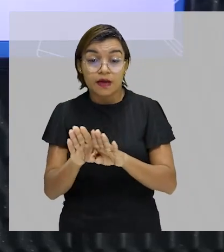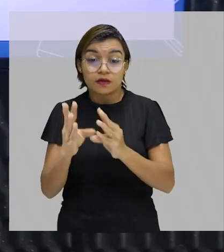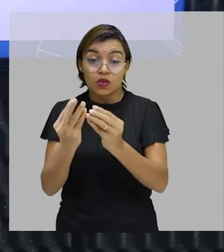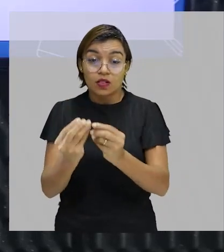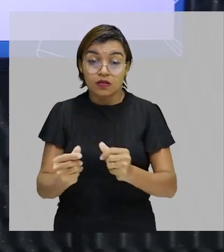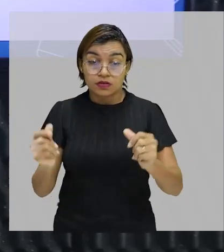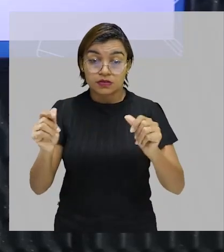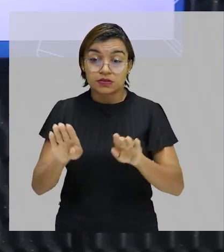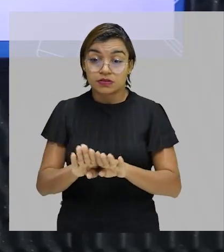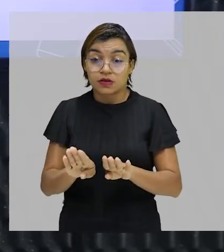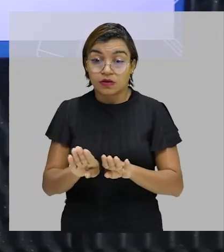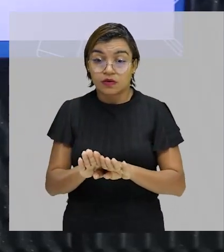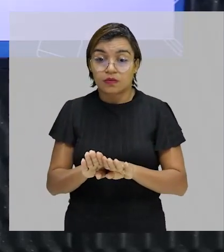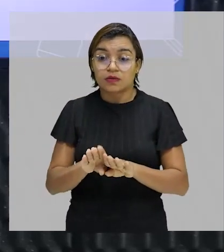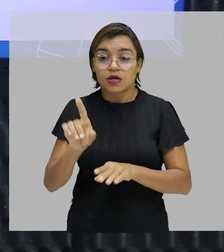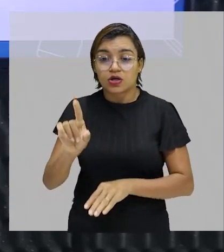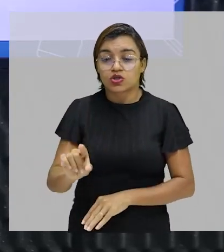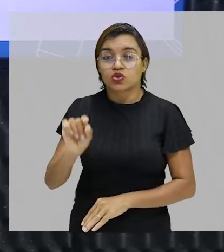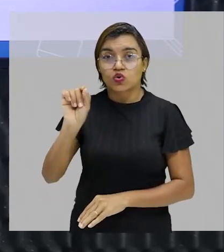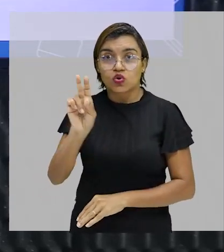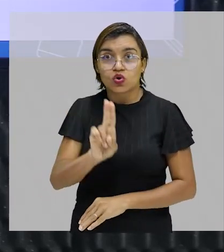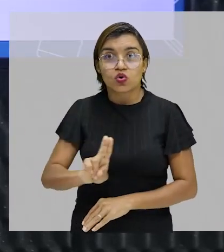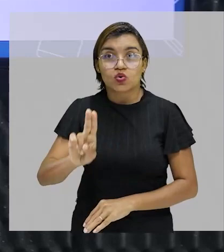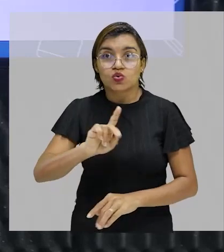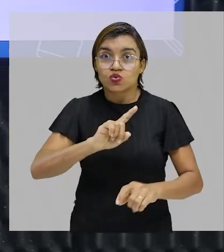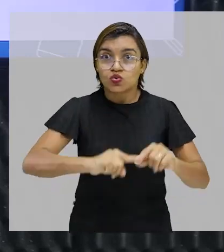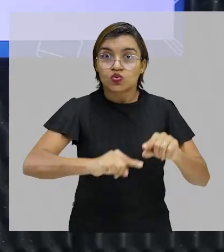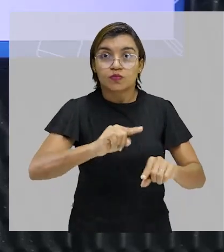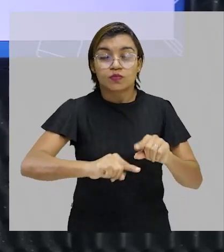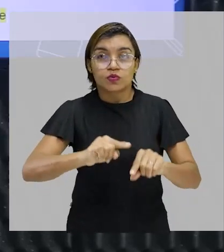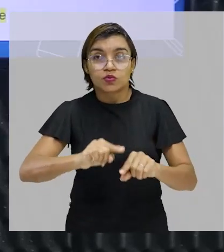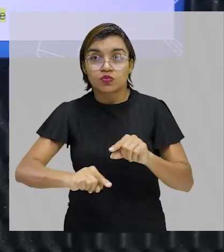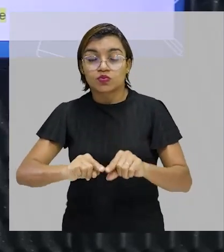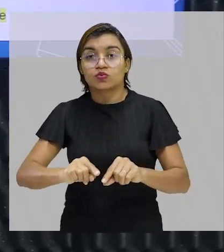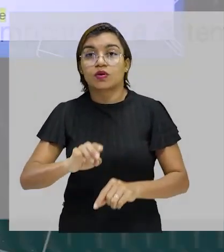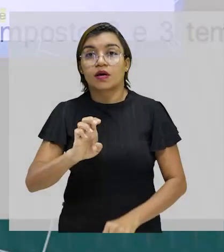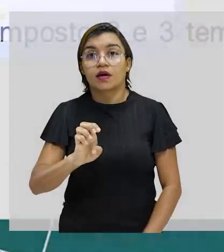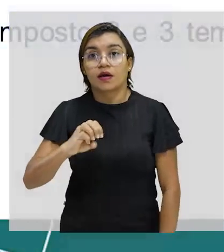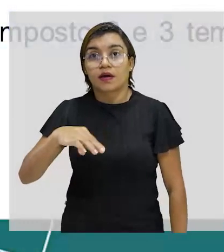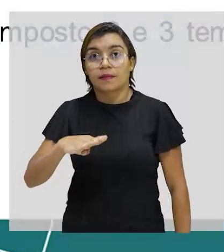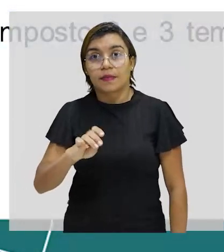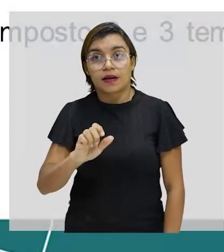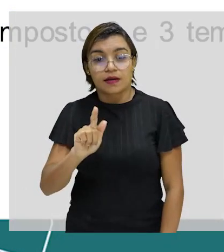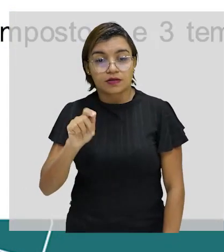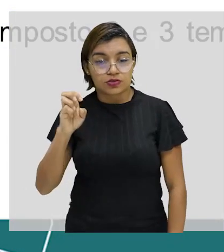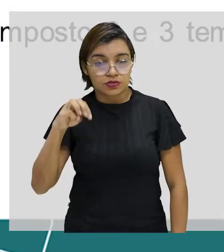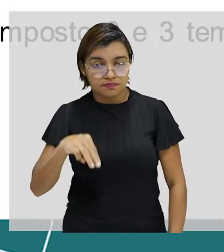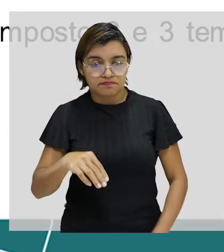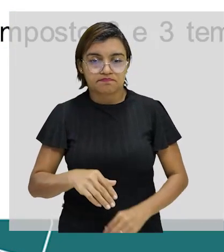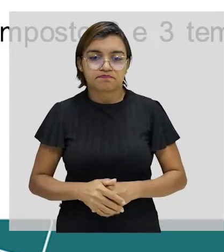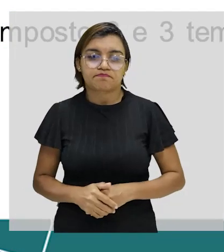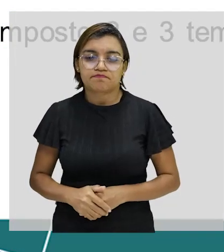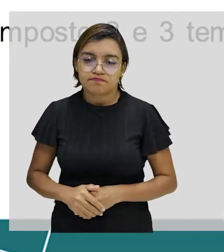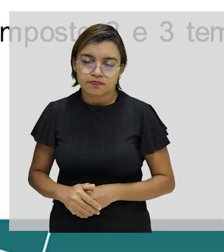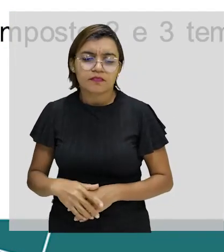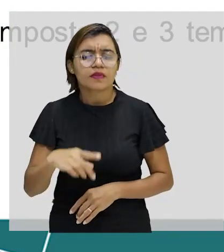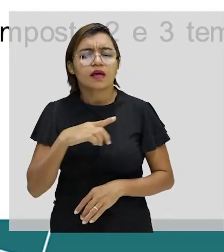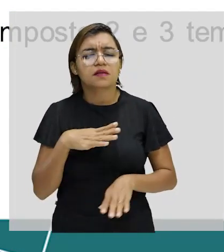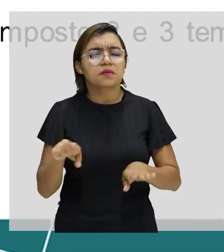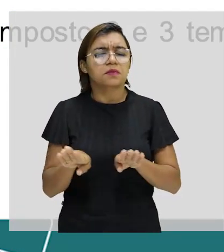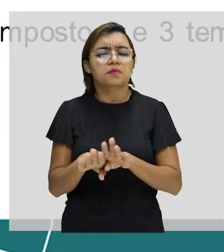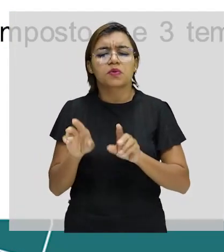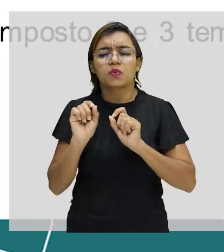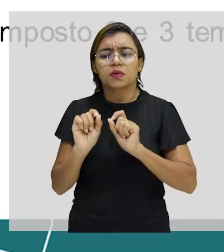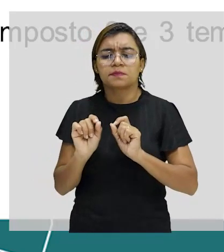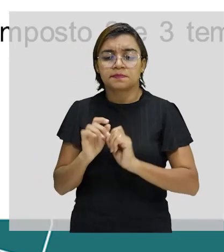verde é uma alternativa para o uso do produto em embalagens. Aí nós temos aqui, turminha,